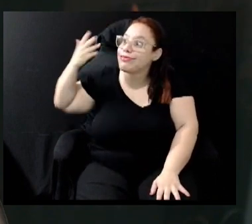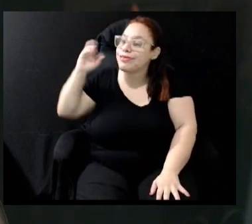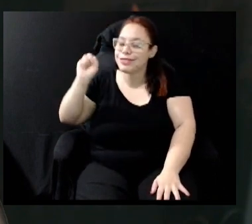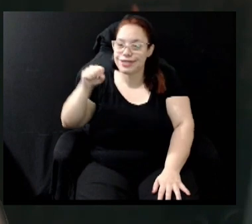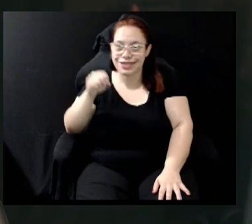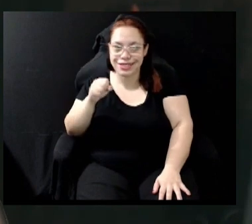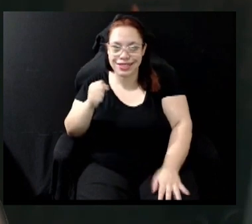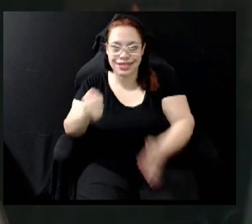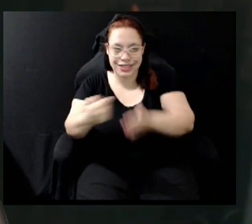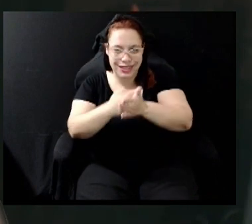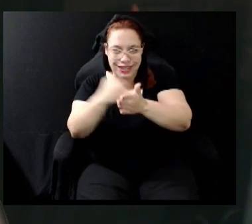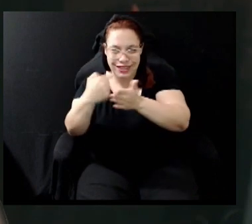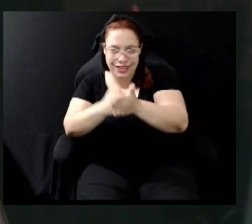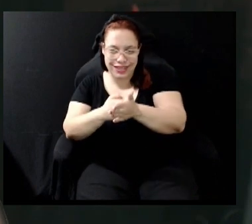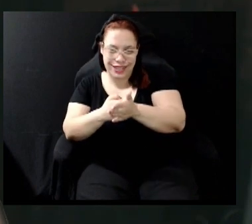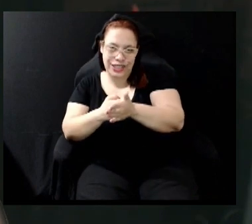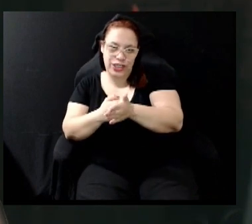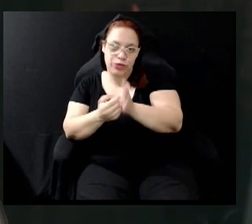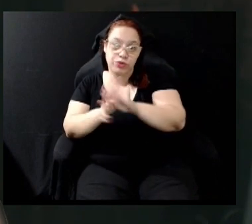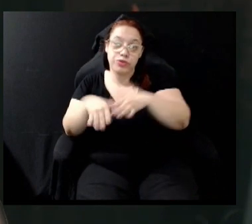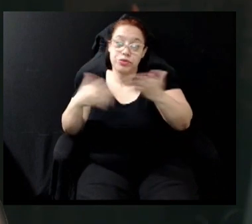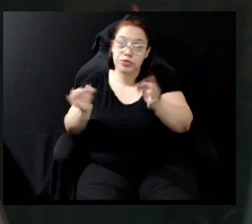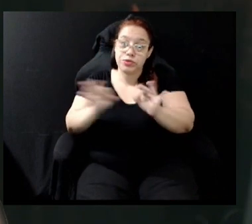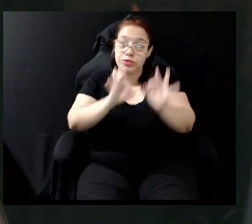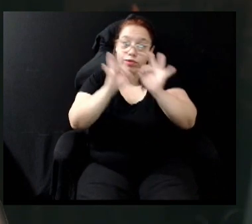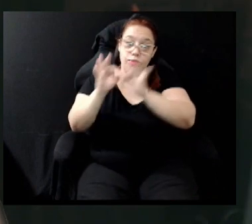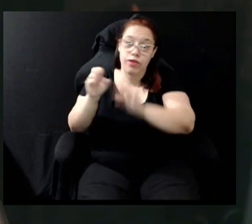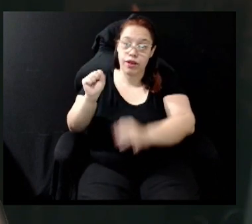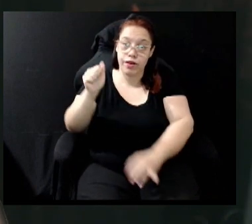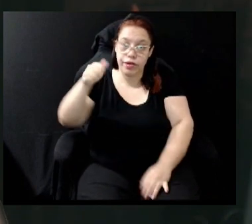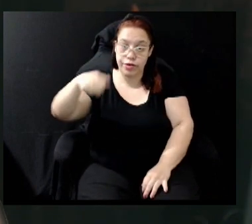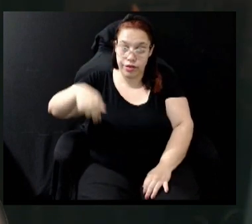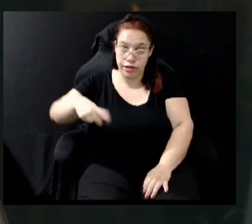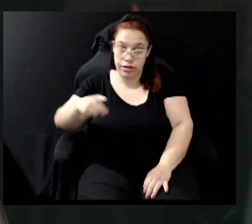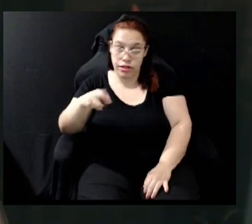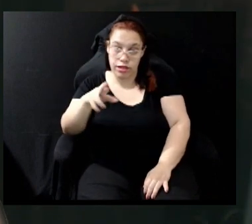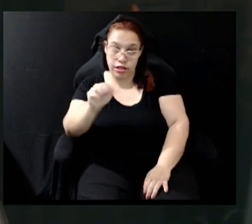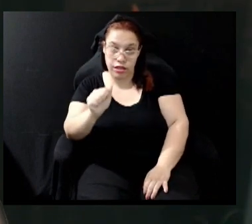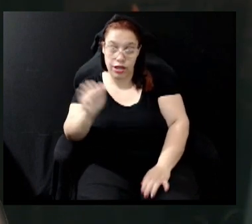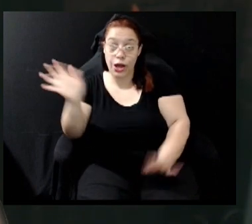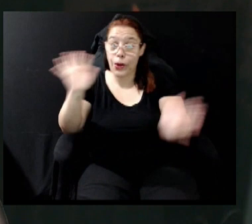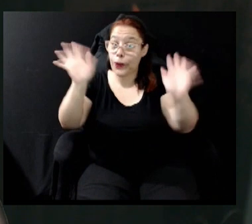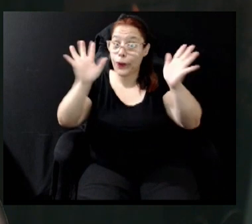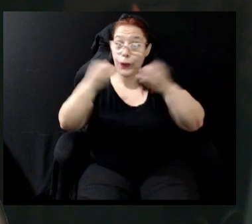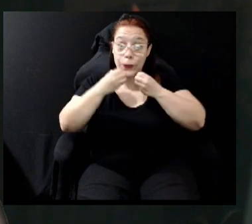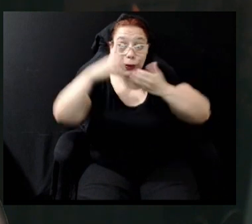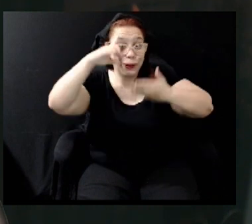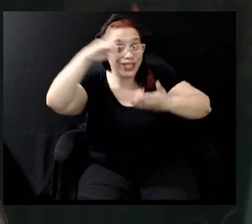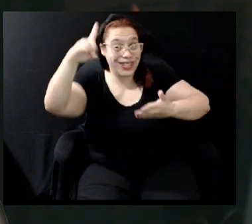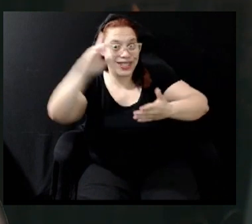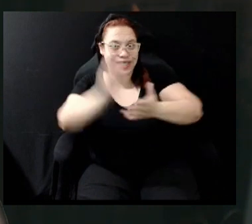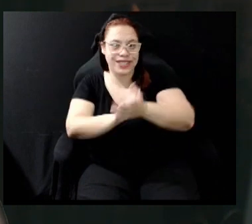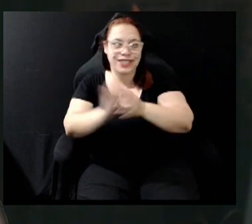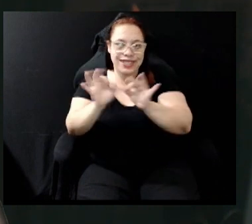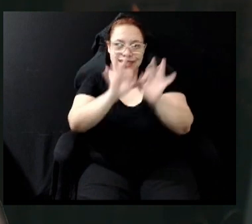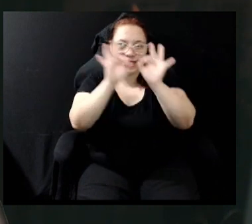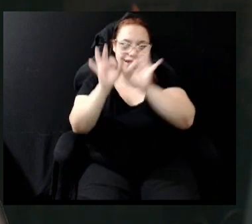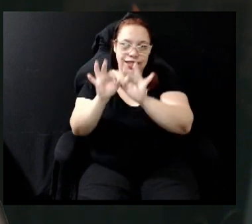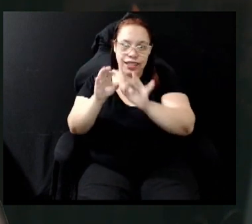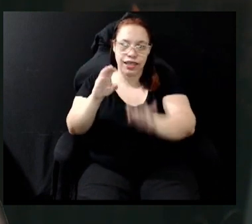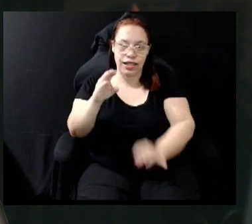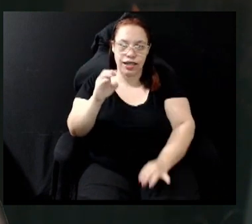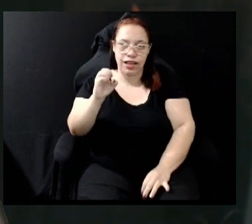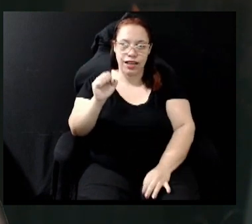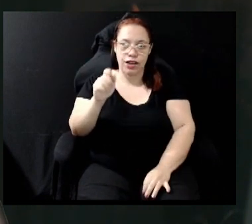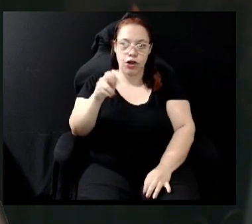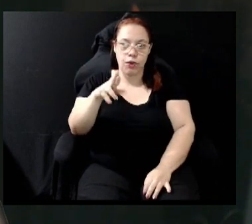perguntinhas na tela, quem é que tá com a gente? A Sandra, do Jardim Trevo. Oi, Sandra, bom dia. Assisti Cobra Kai e